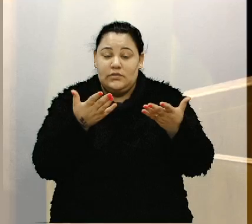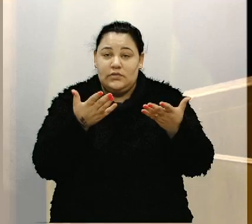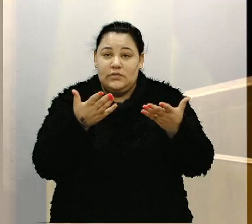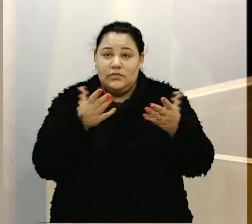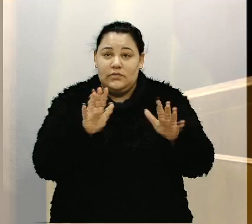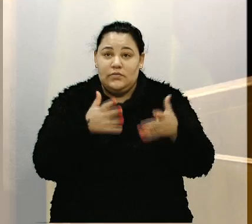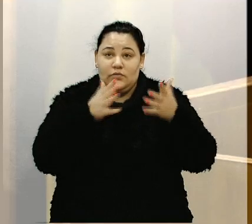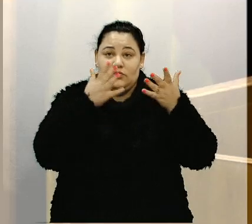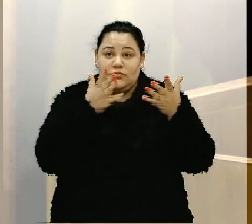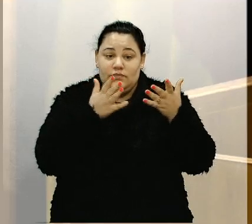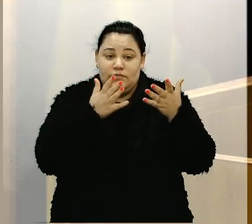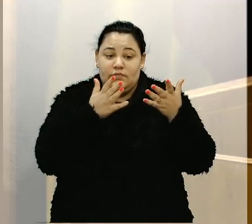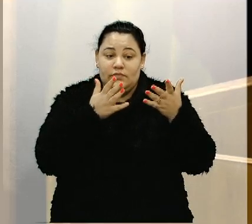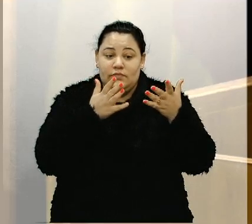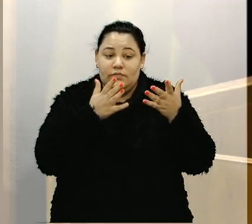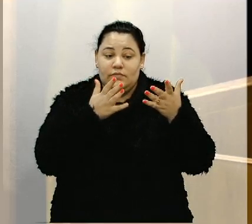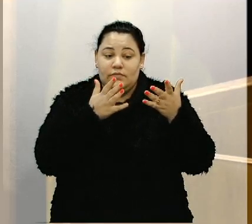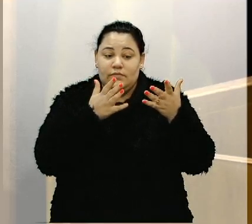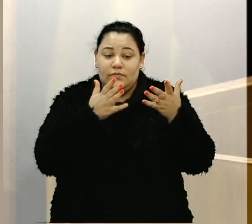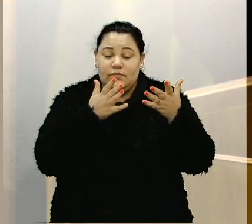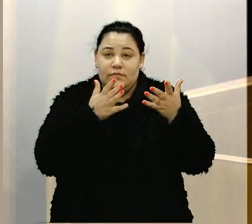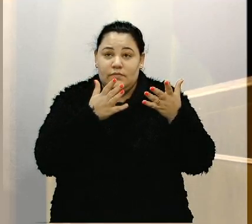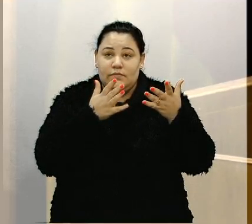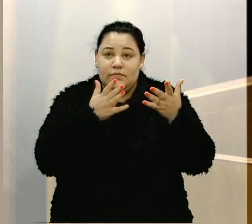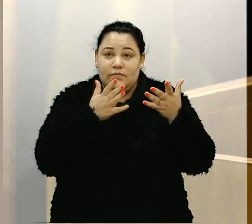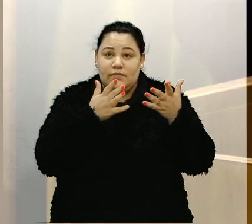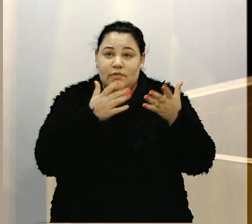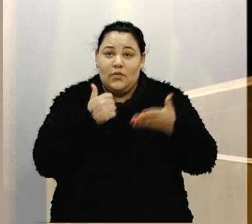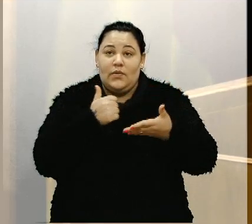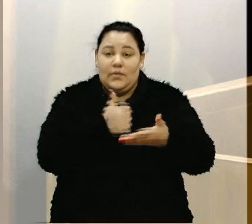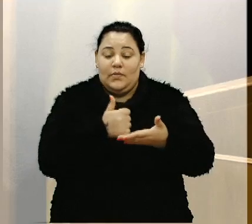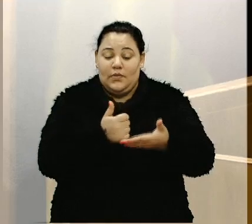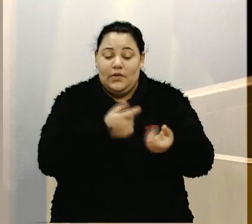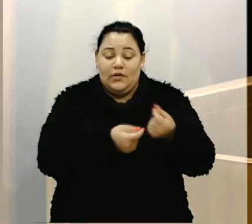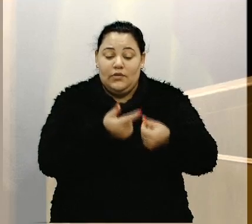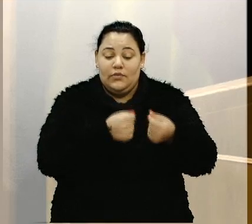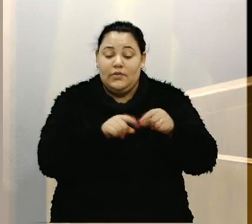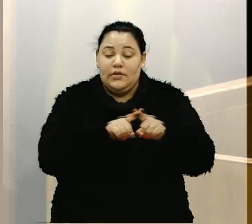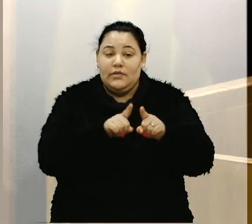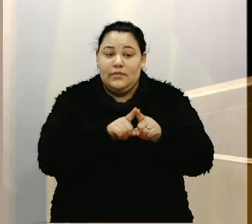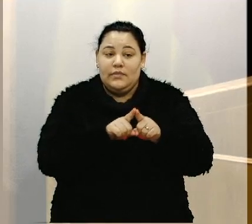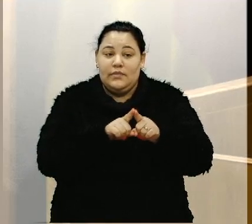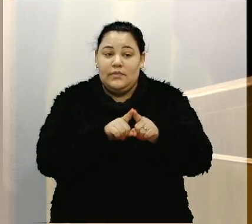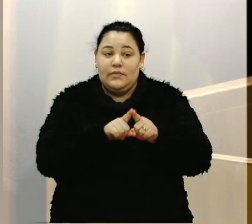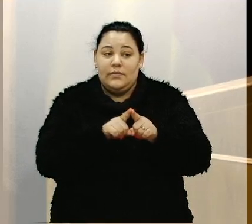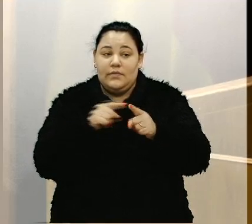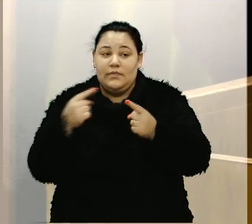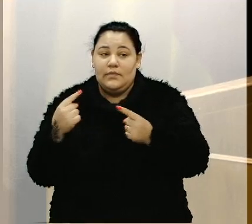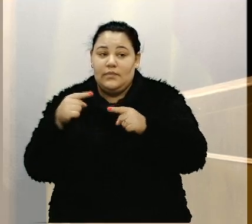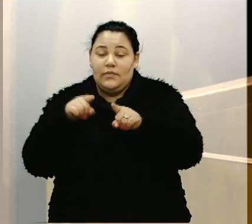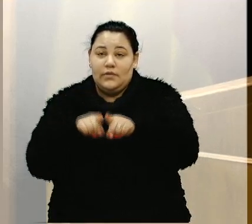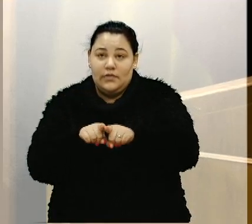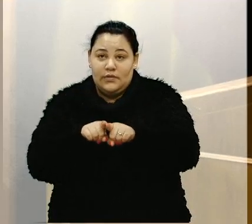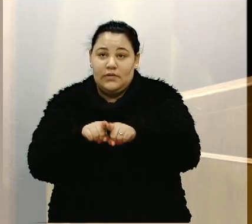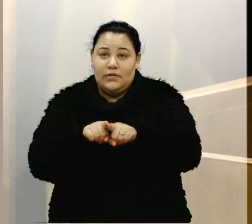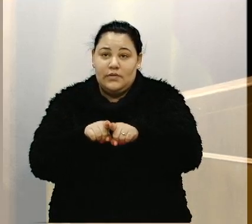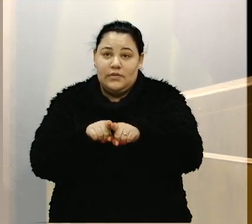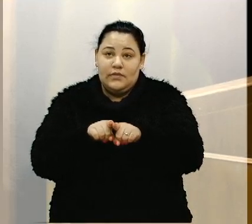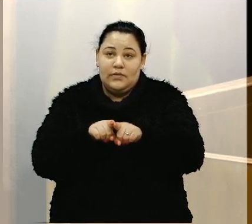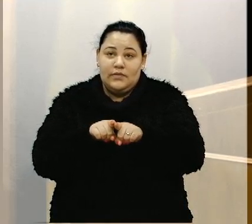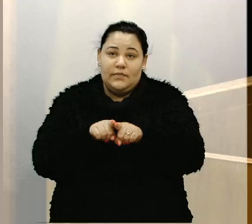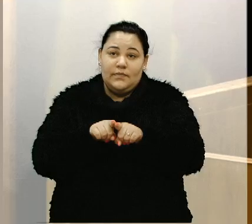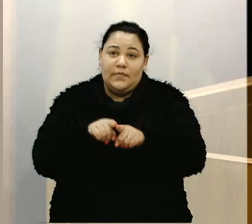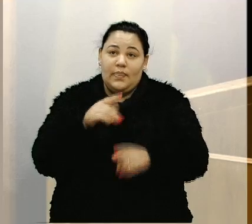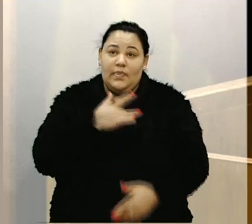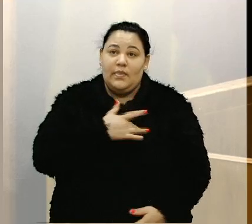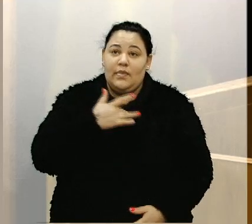o intercâmbio educacional, a cooperação econômica, parcerias em projetos sociais, cooperação em saúde e